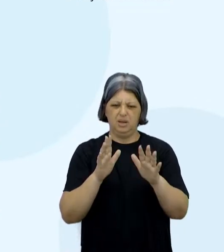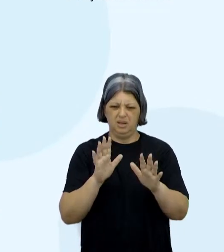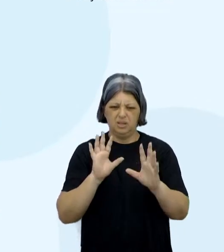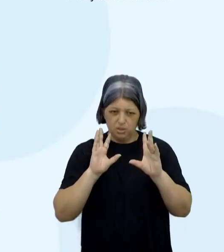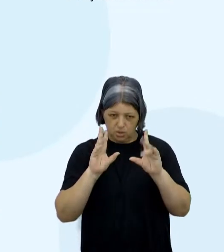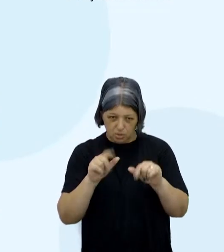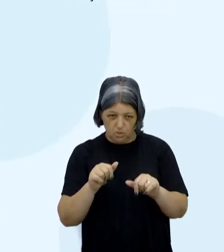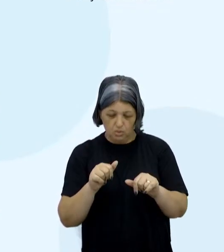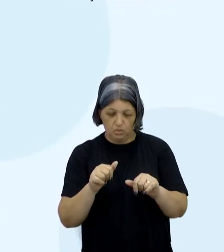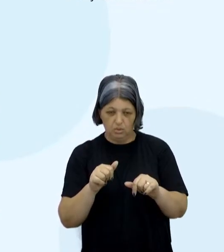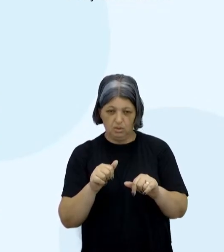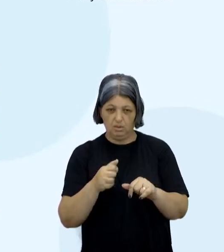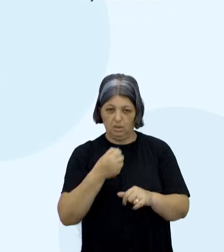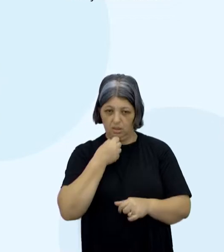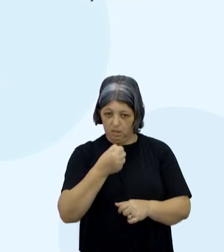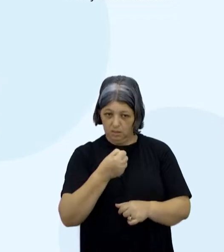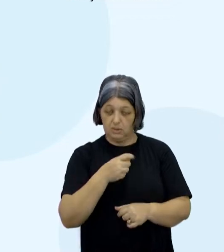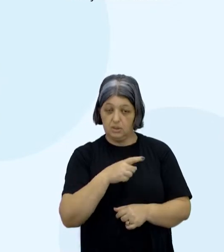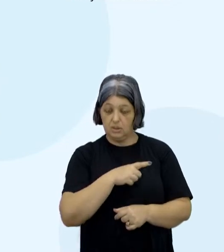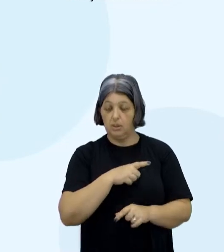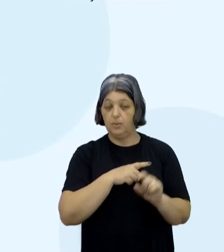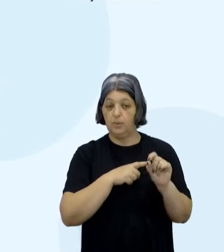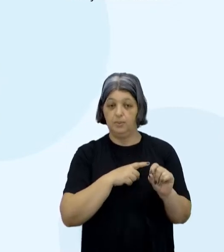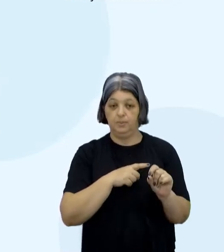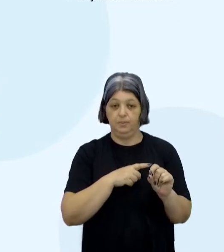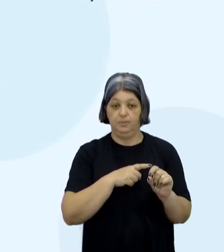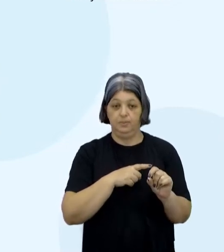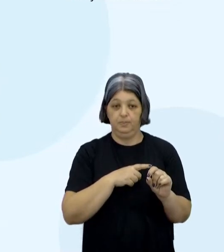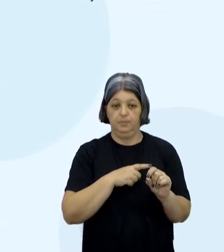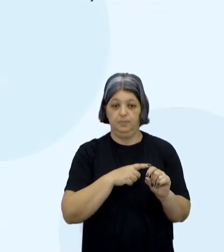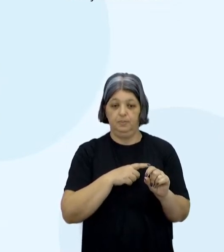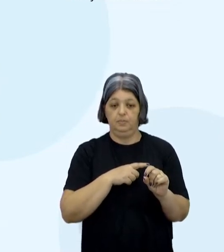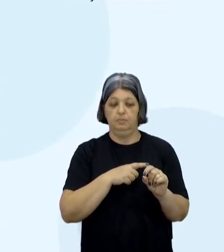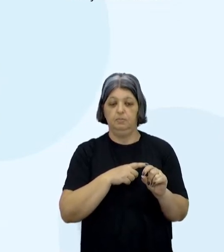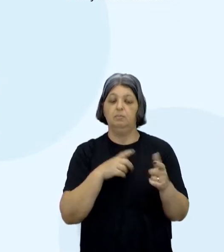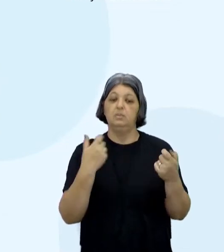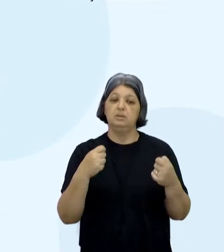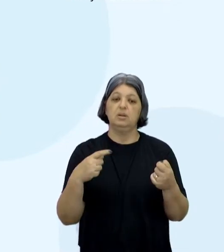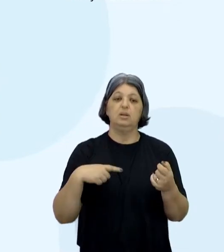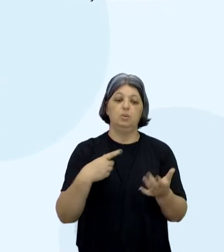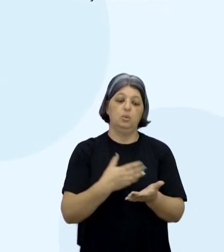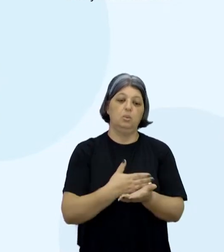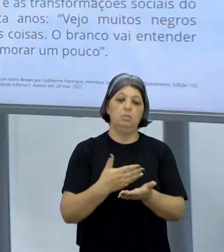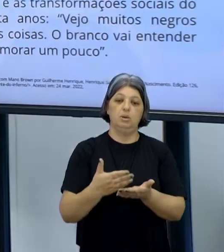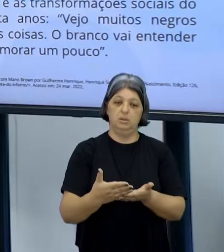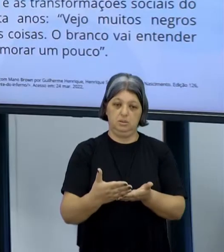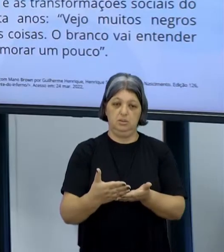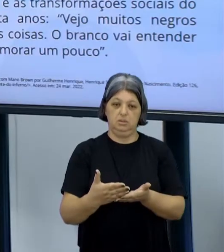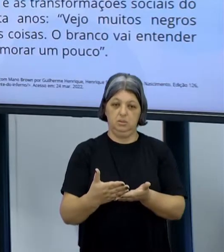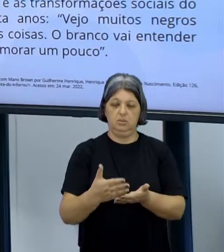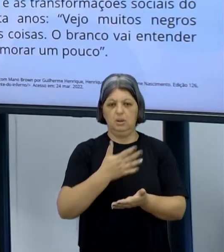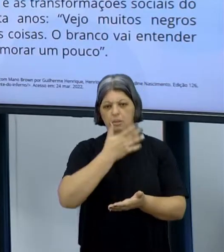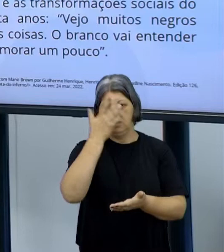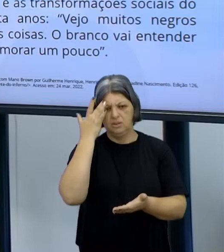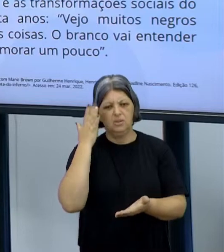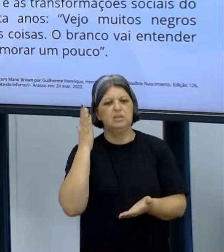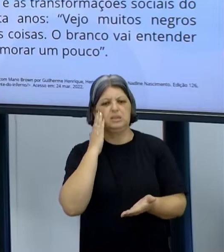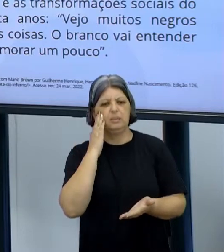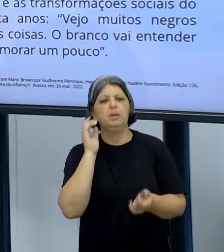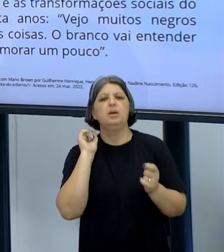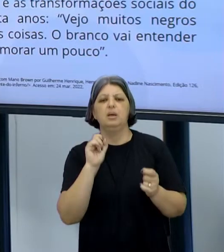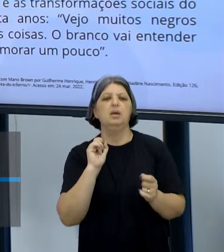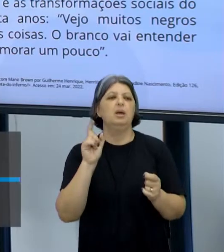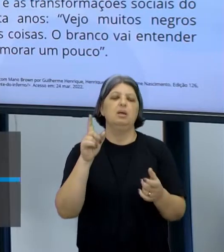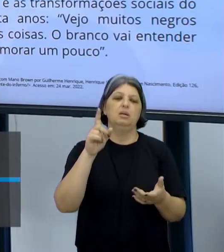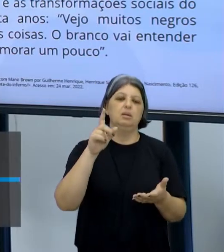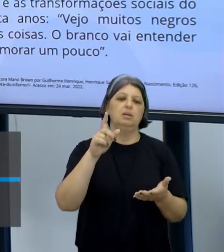entrevista antes, ela tem aí uma introdução, tá? Para o leitor já saber aí quem será o